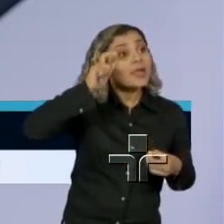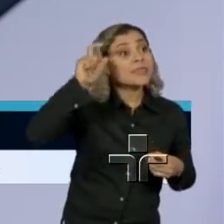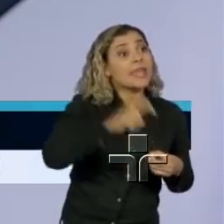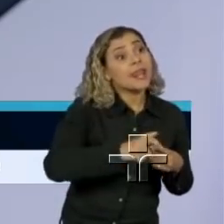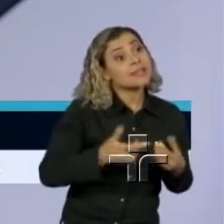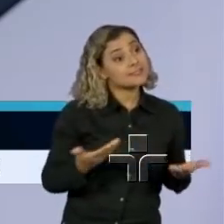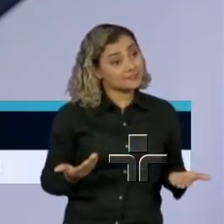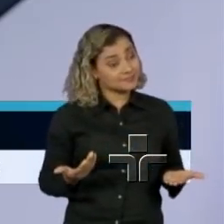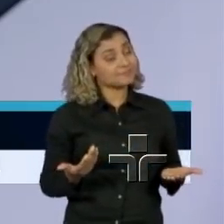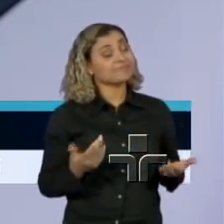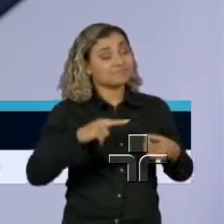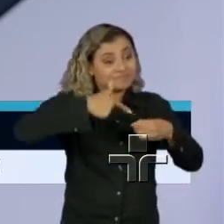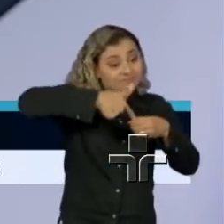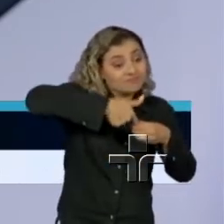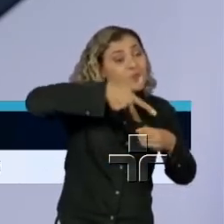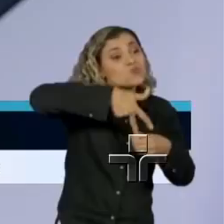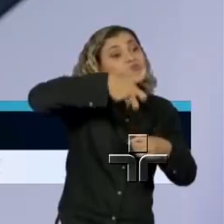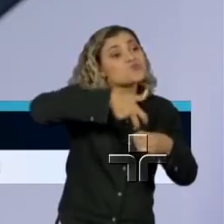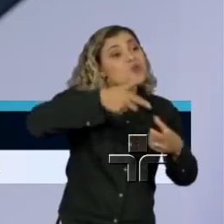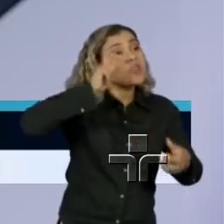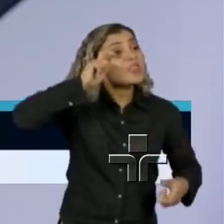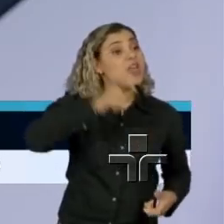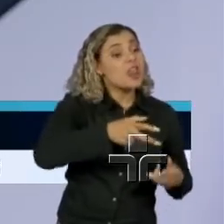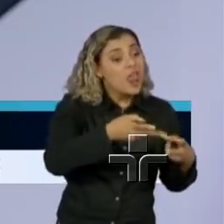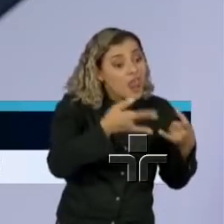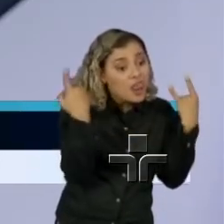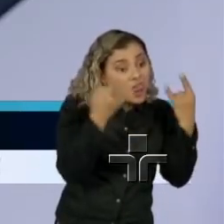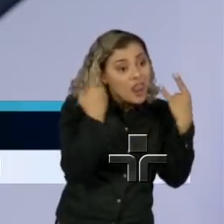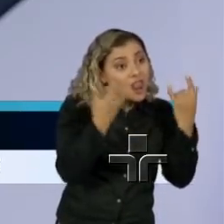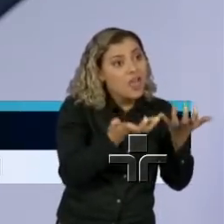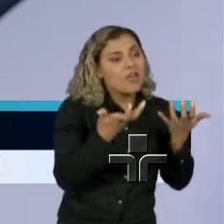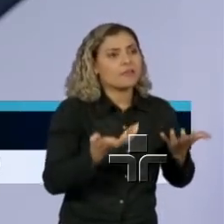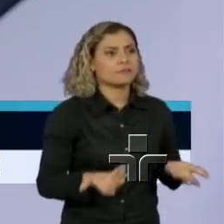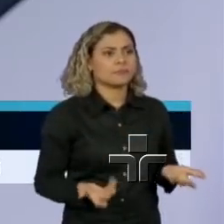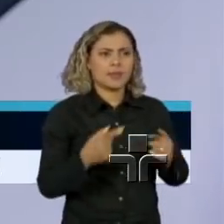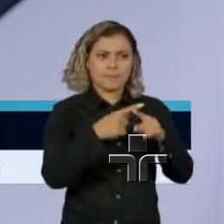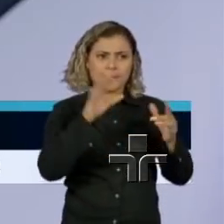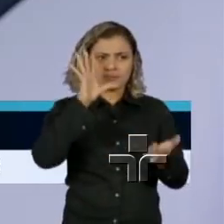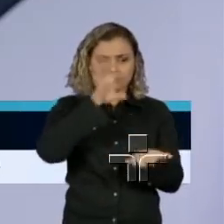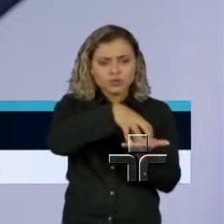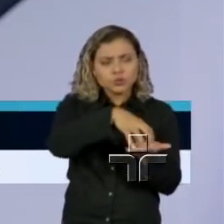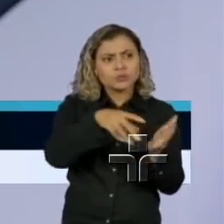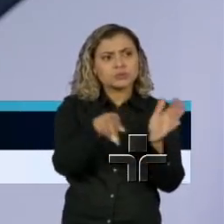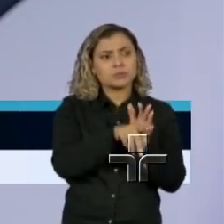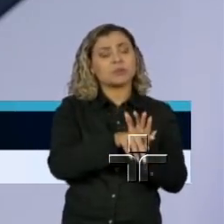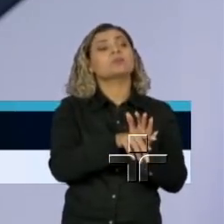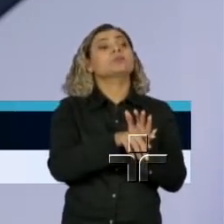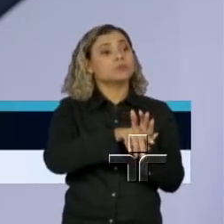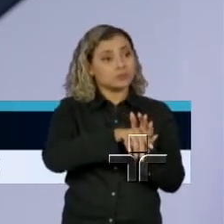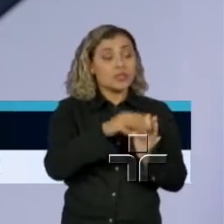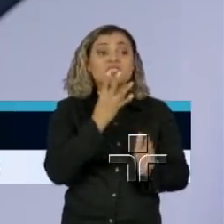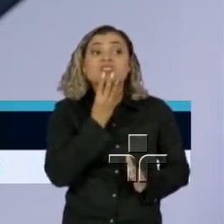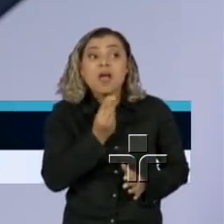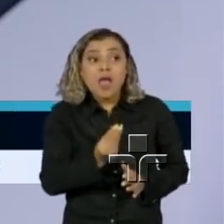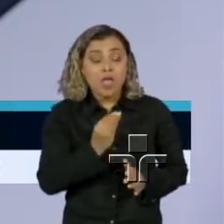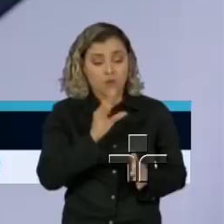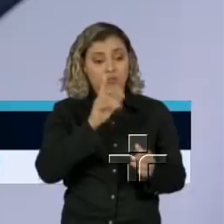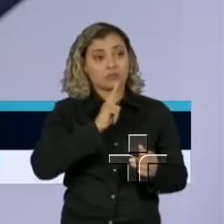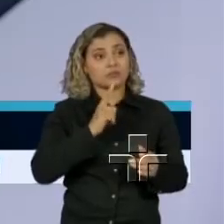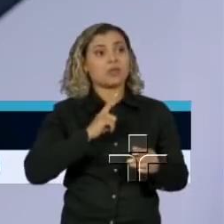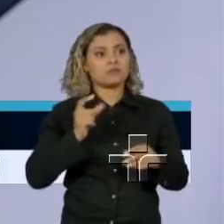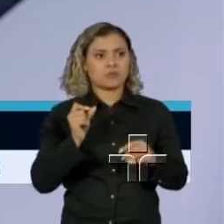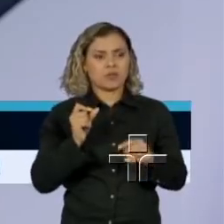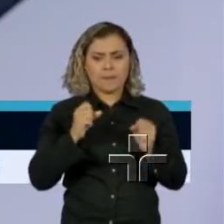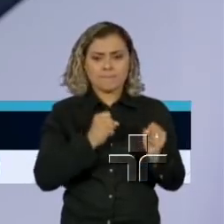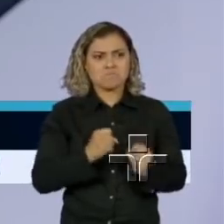Porque eles contam com a colaboração de uma instituição israelense que é das mais competentes para